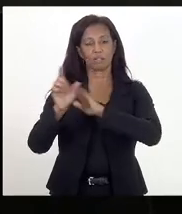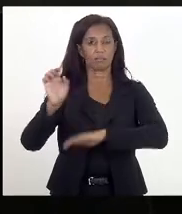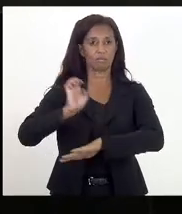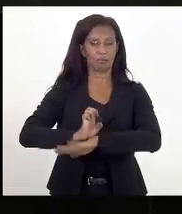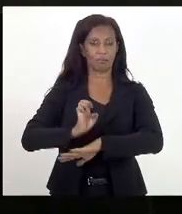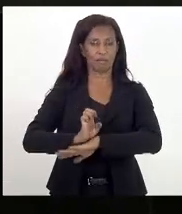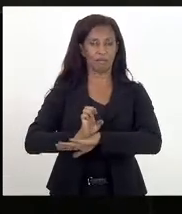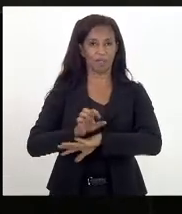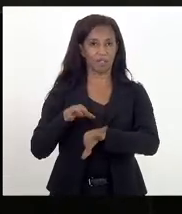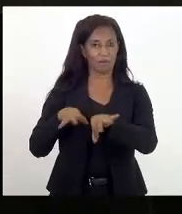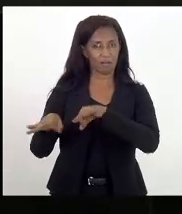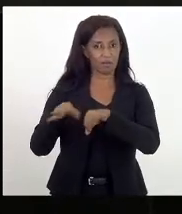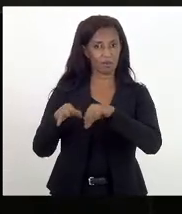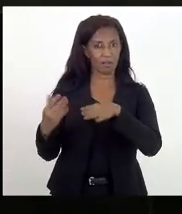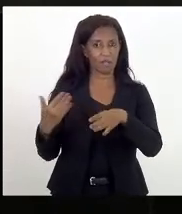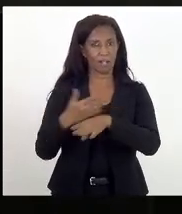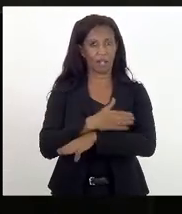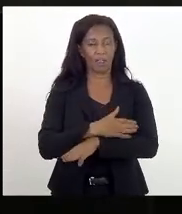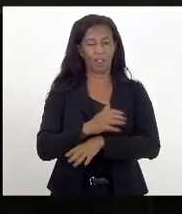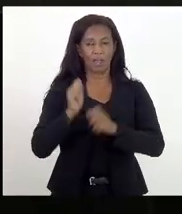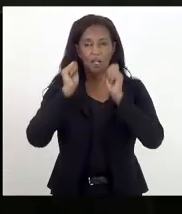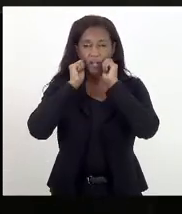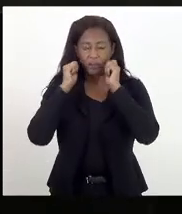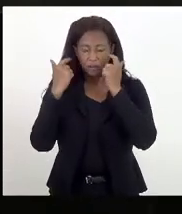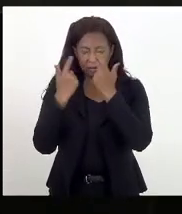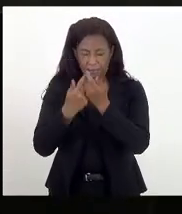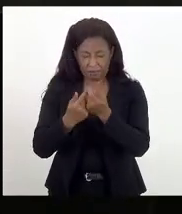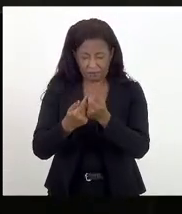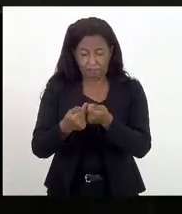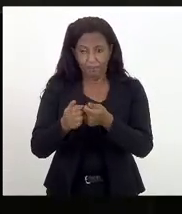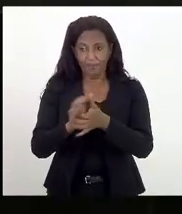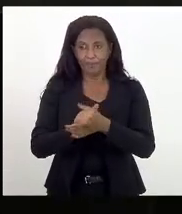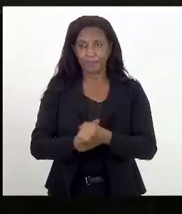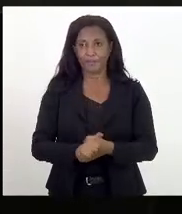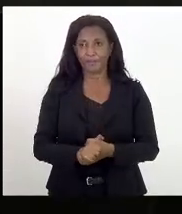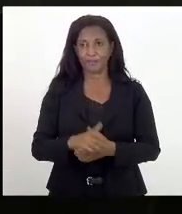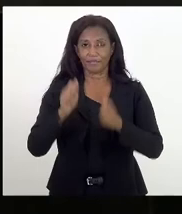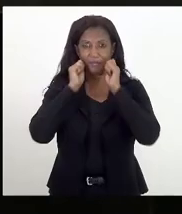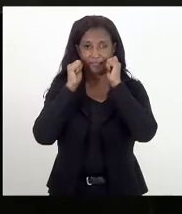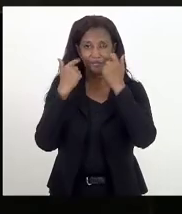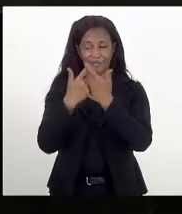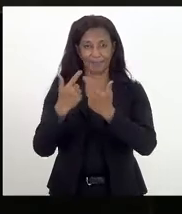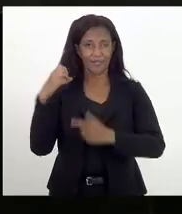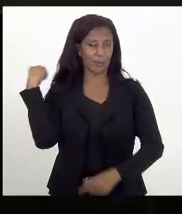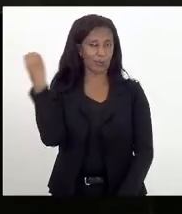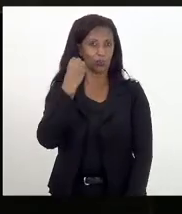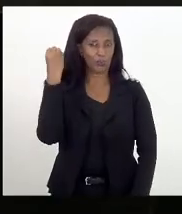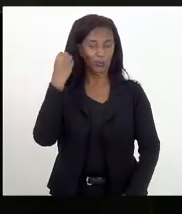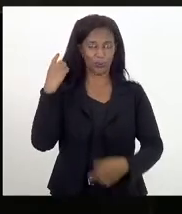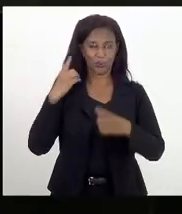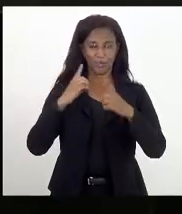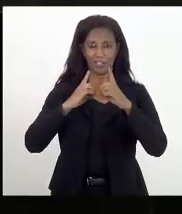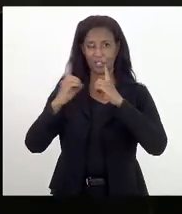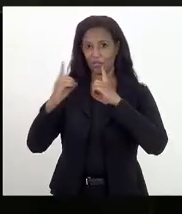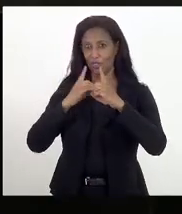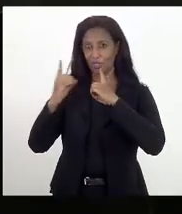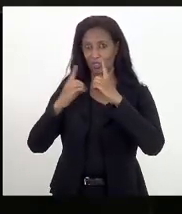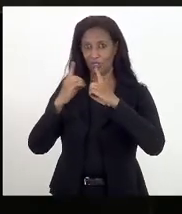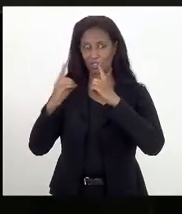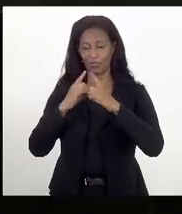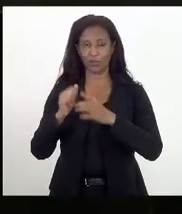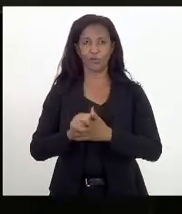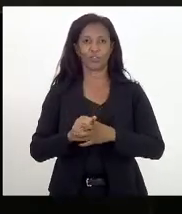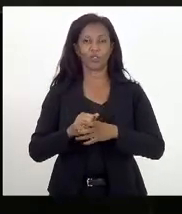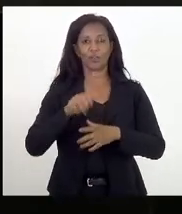estaduais a serem formuladas e aprovadas pelas assembleias legislativas Oi Isabel do Rio Grande do Sul está debatendo a questão da regionalização